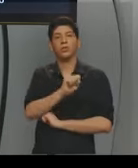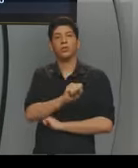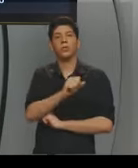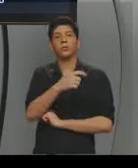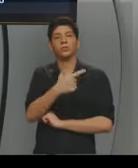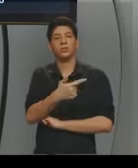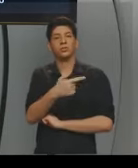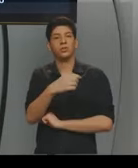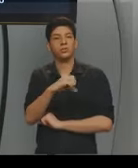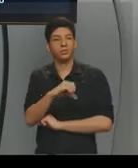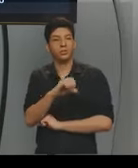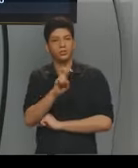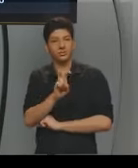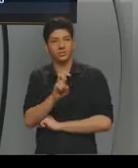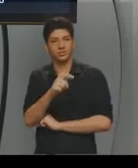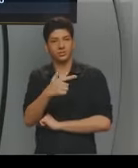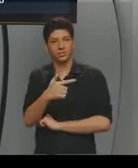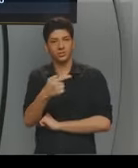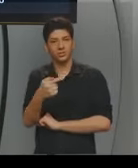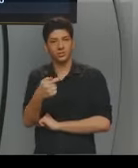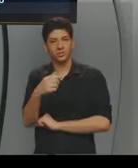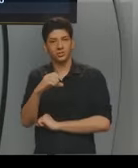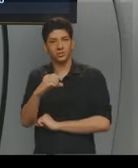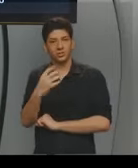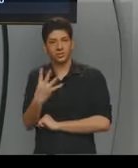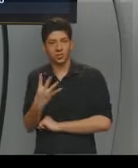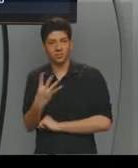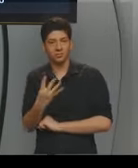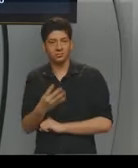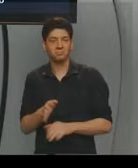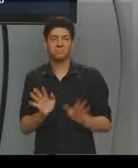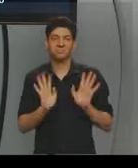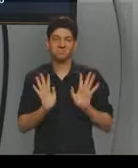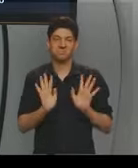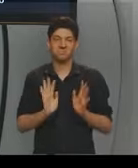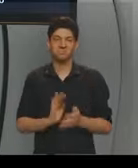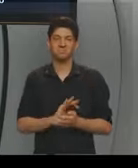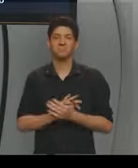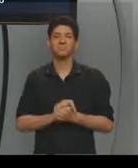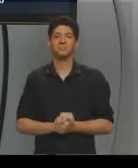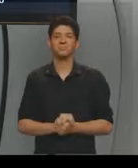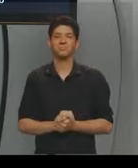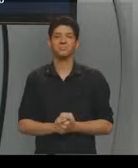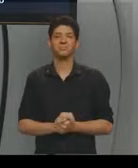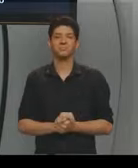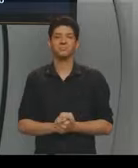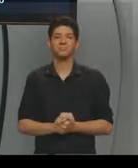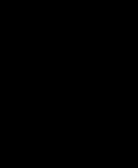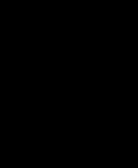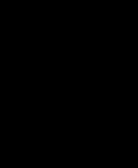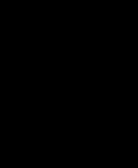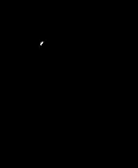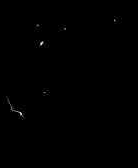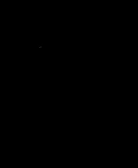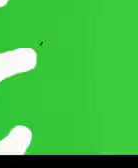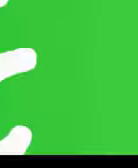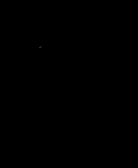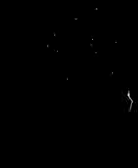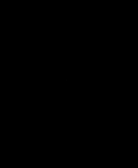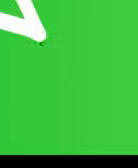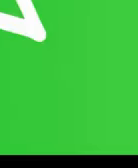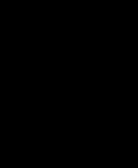98295 2794. Já já nós estamos de volta, não sai daí.